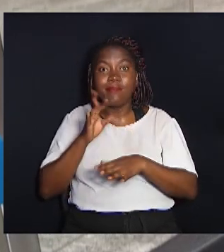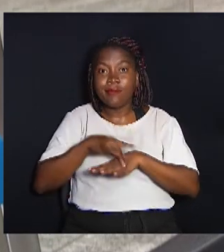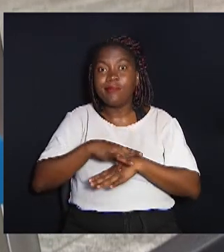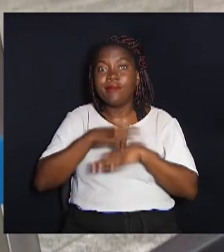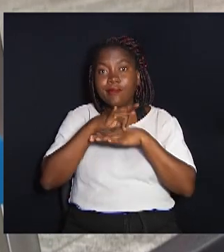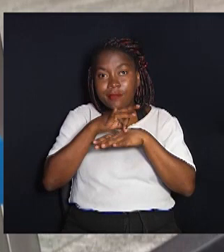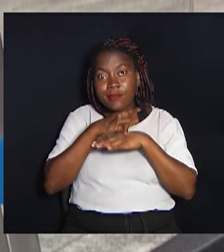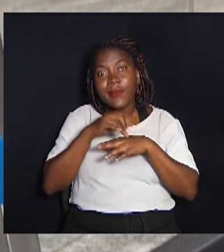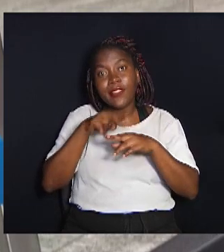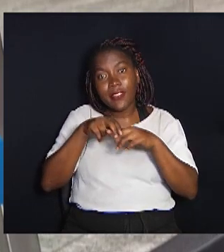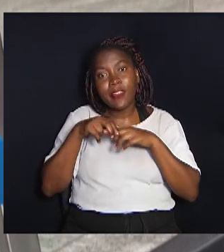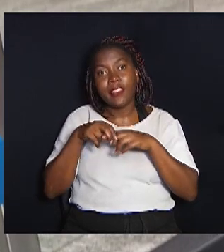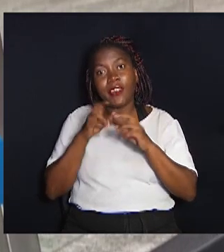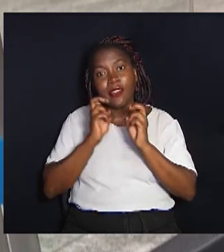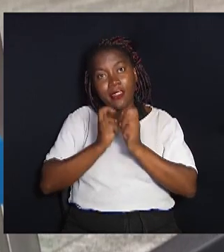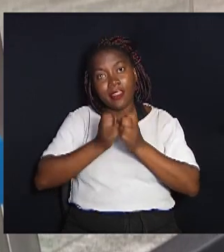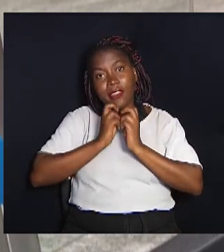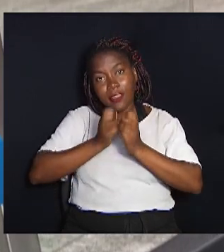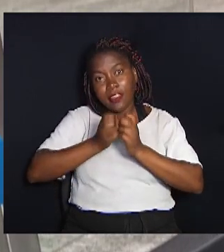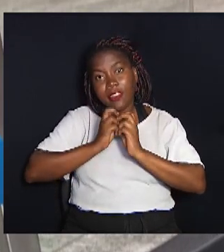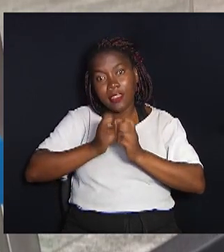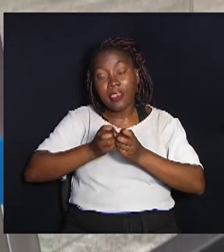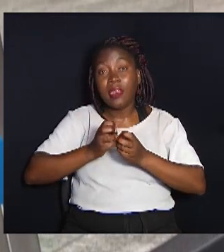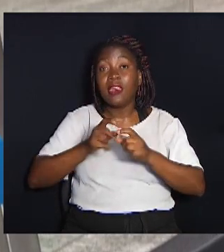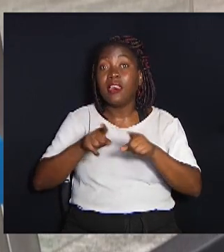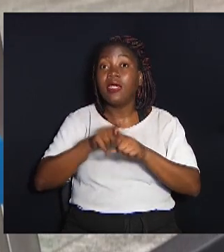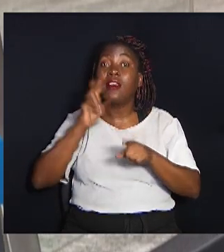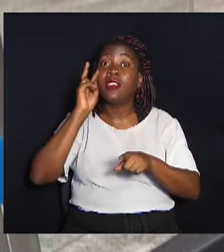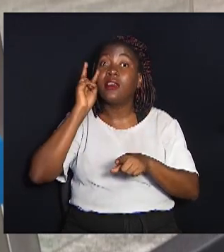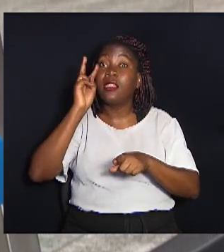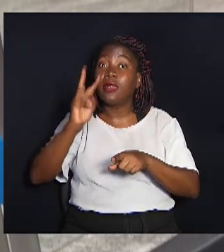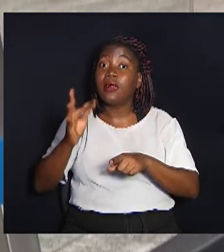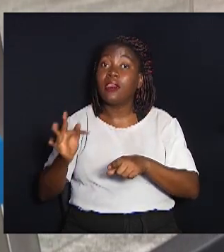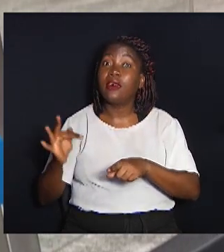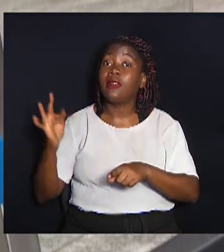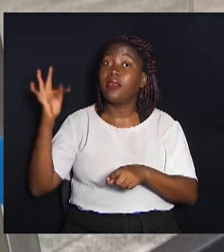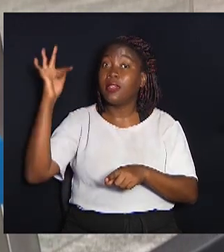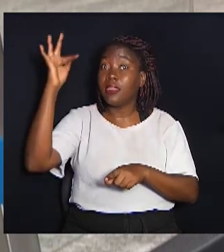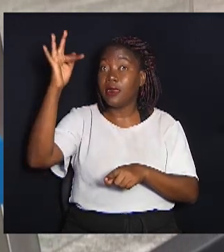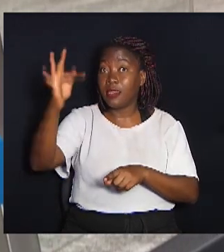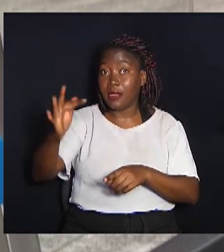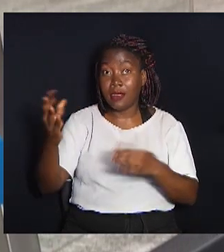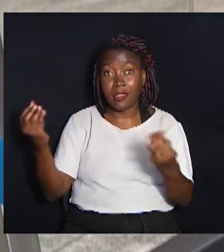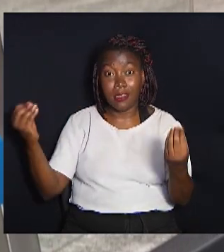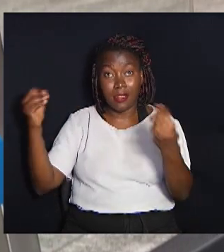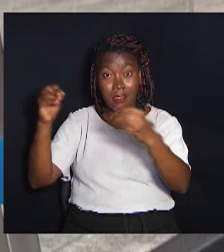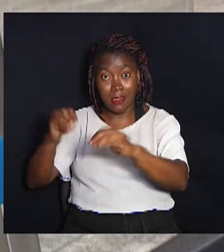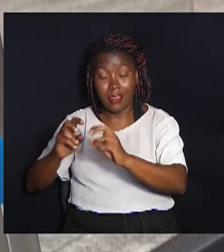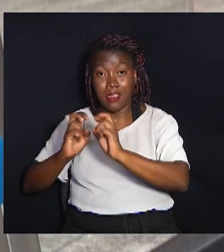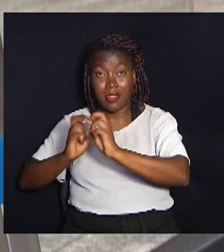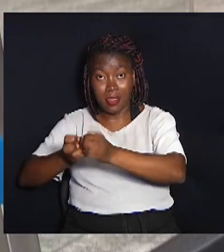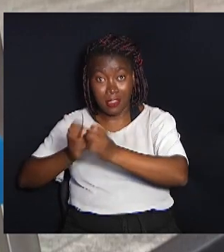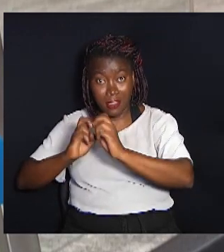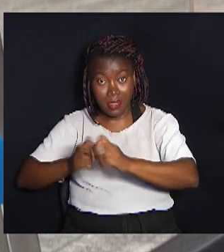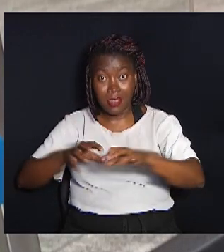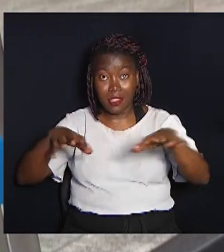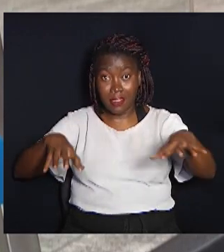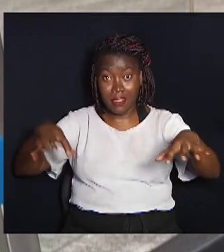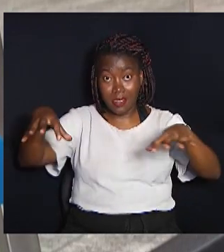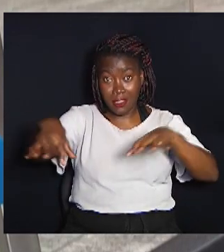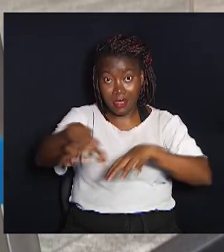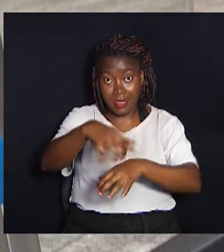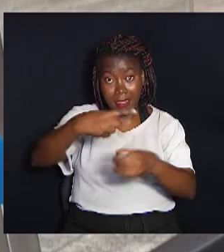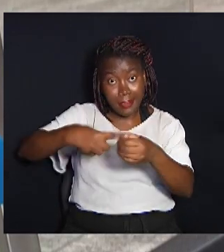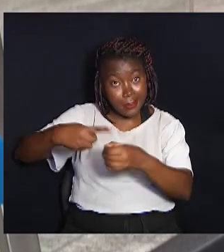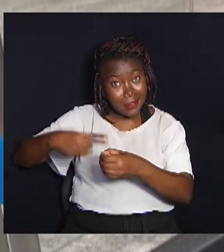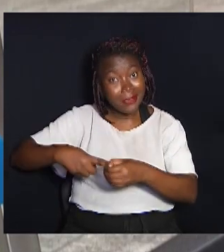a ferrovia. E mais ainda, nós estamos olhando lá na frente, quando da implantação do trem intercidades, certamente a população